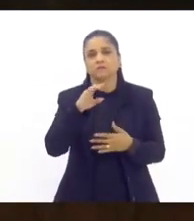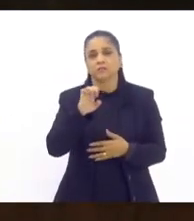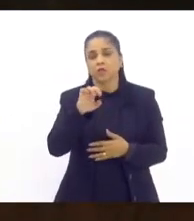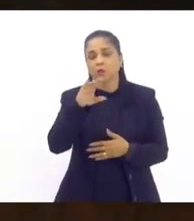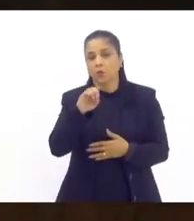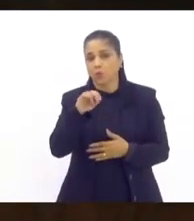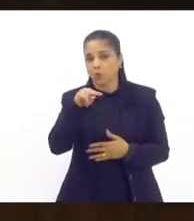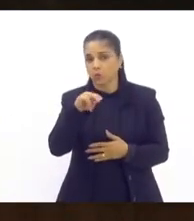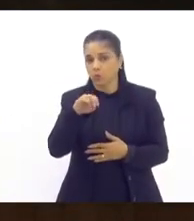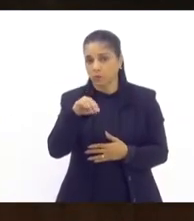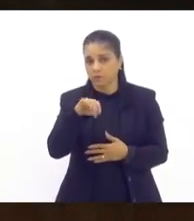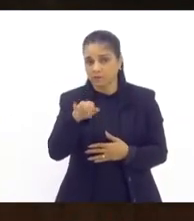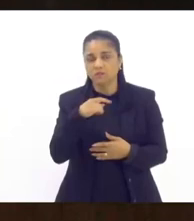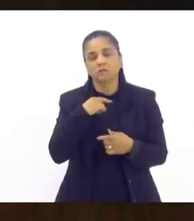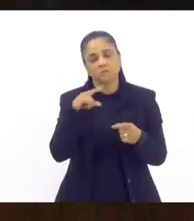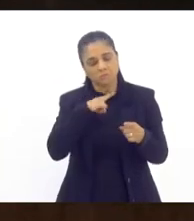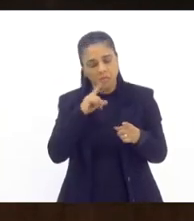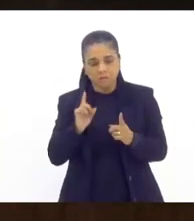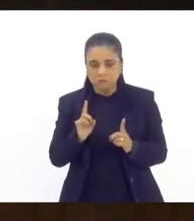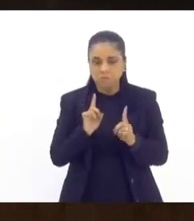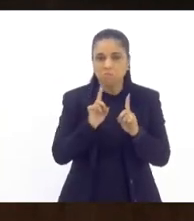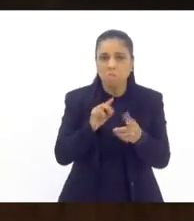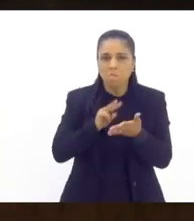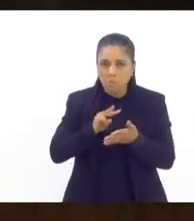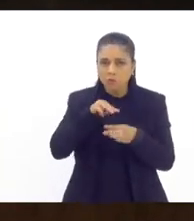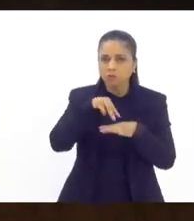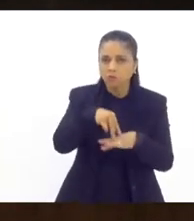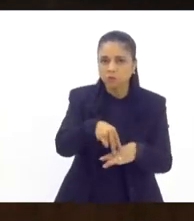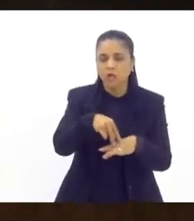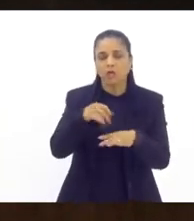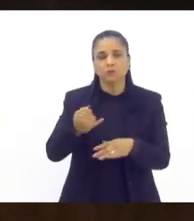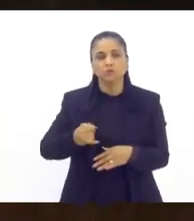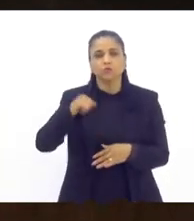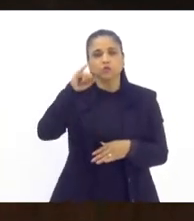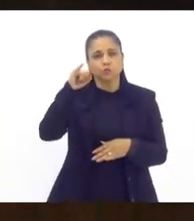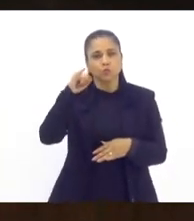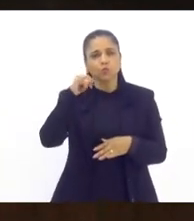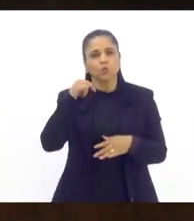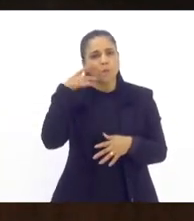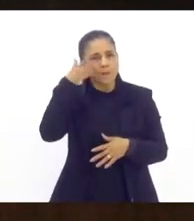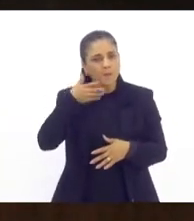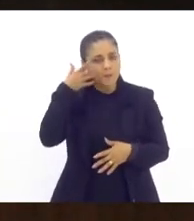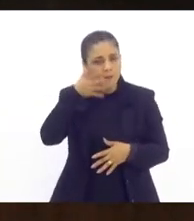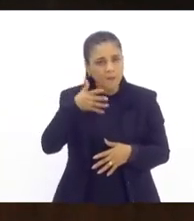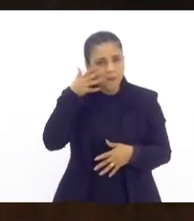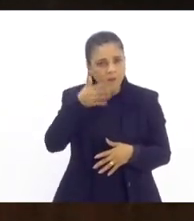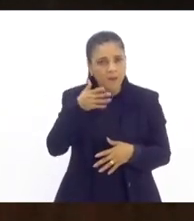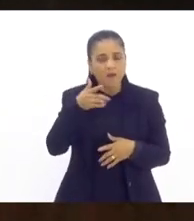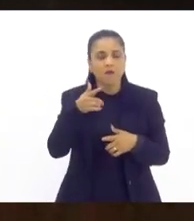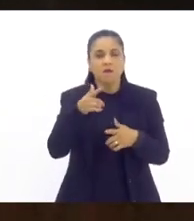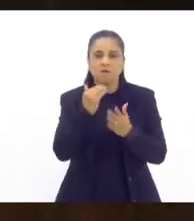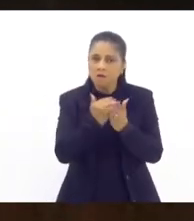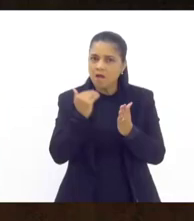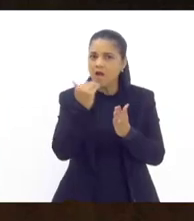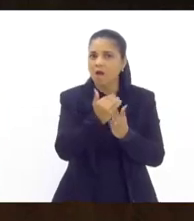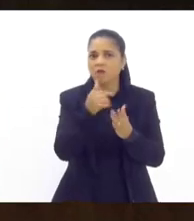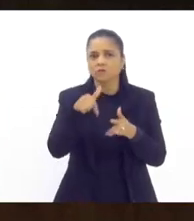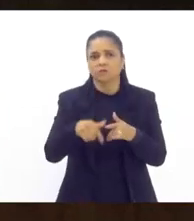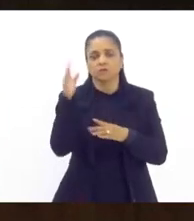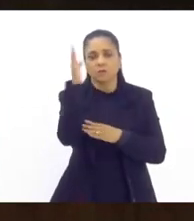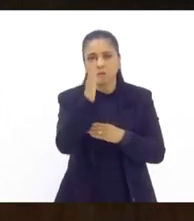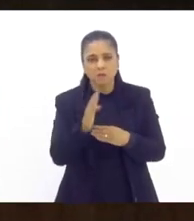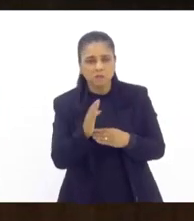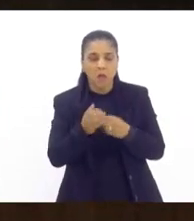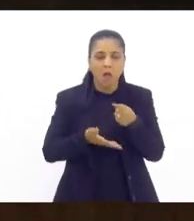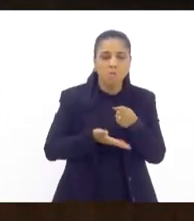posicionado contra o patamar tão alto de juros. E não se trata aqui, queria deixar registrado, que é um ponto de apoiar